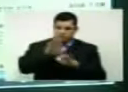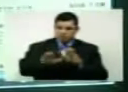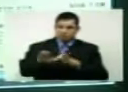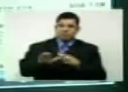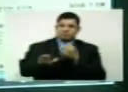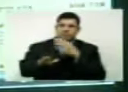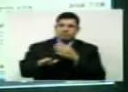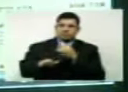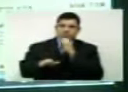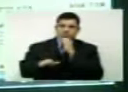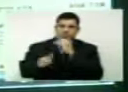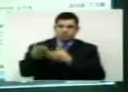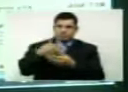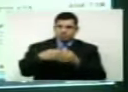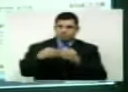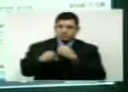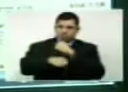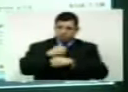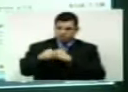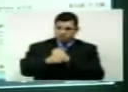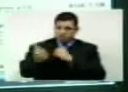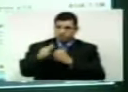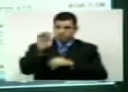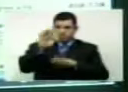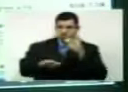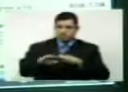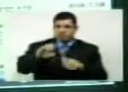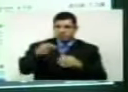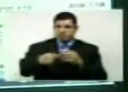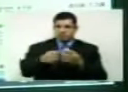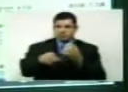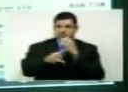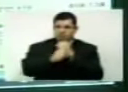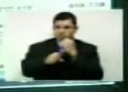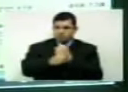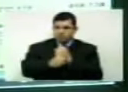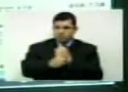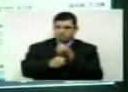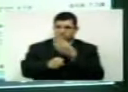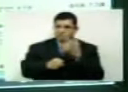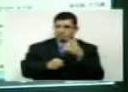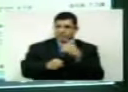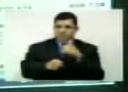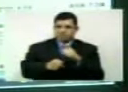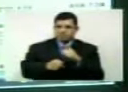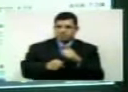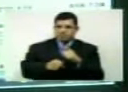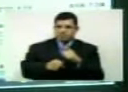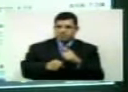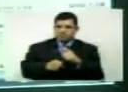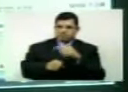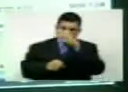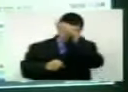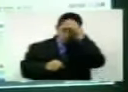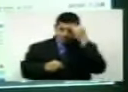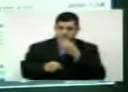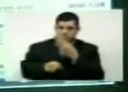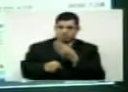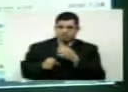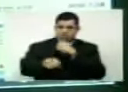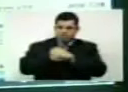são de executado até 2011, apenas 2012, que é o orçamentário, não tem como ainda saber o executado.